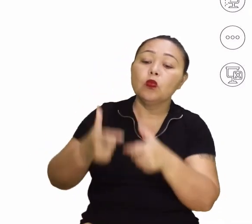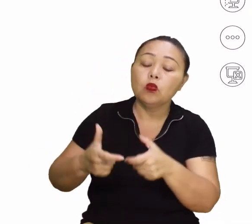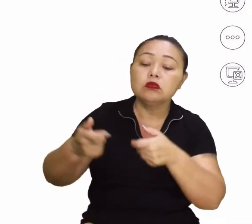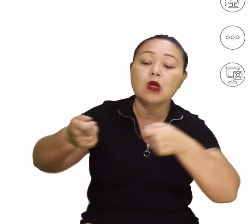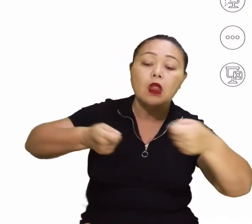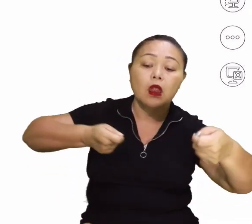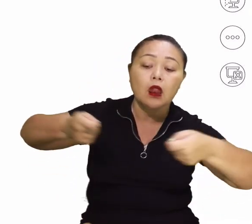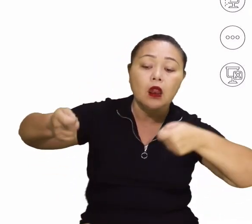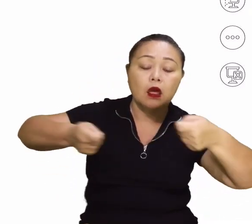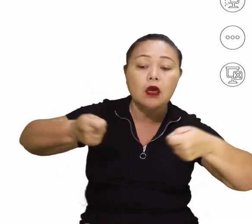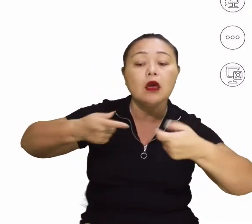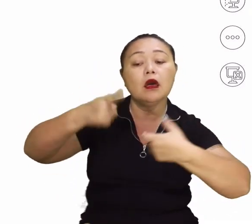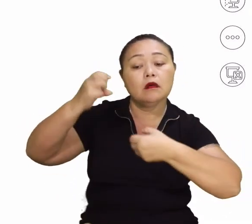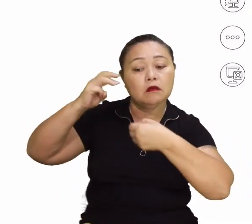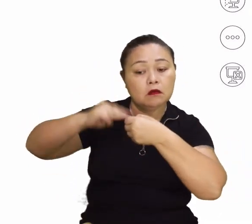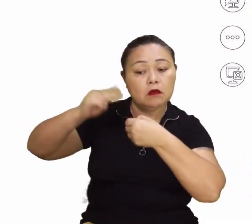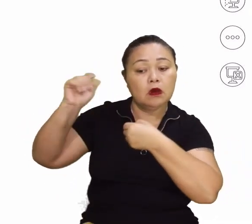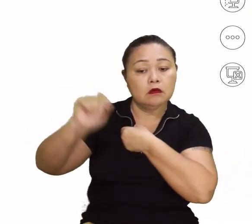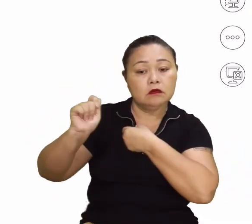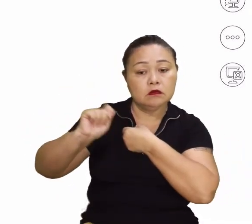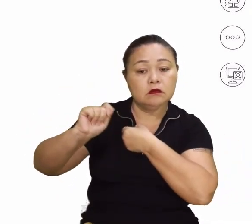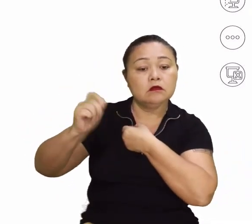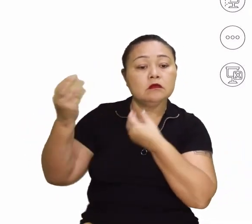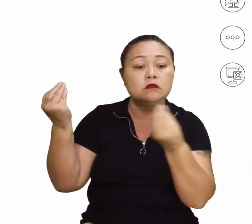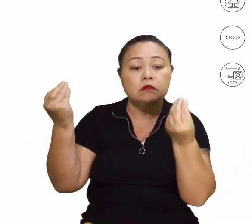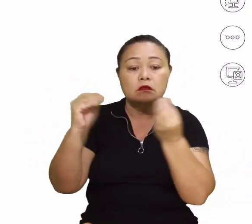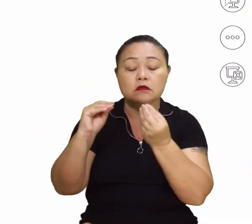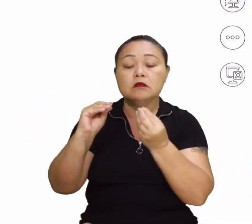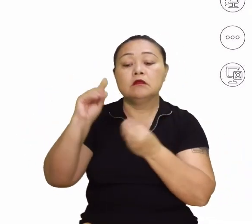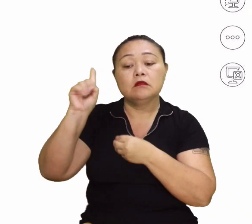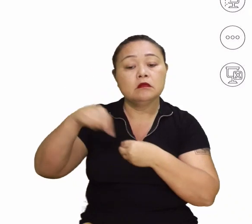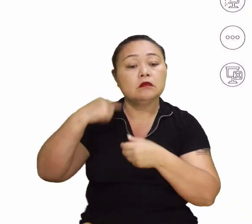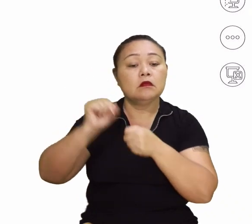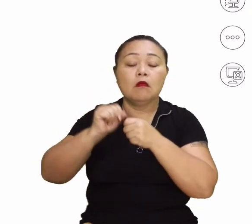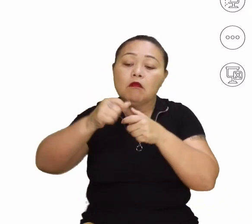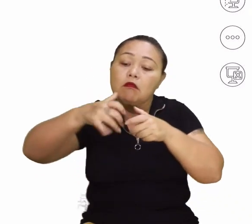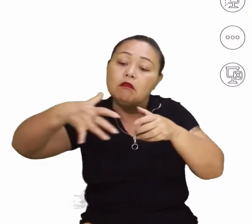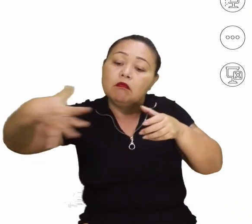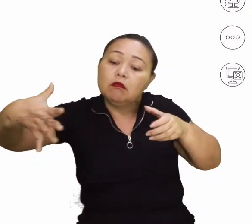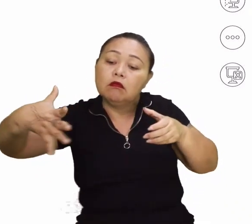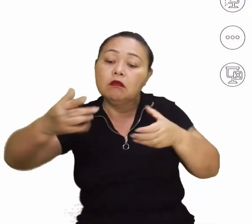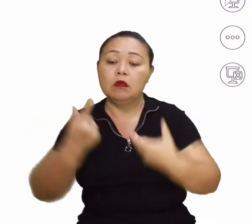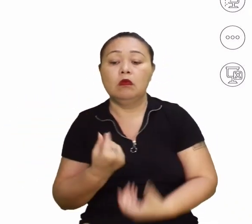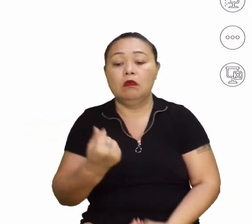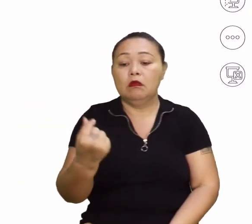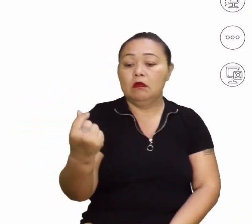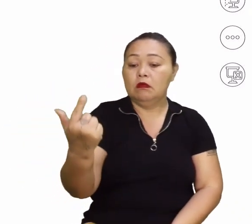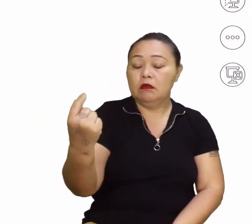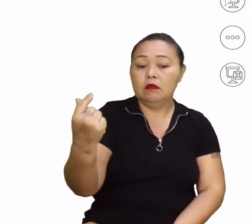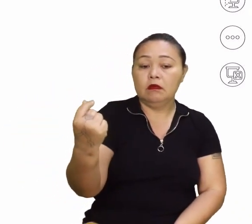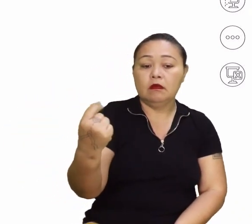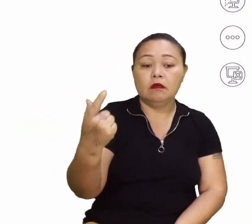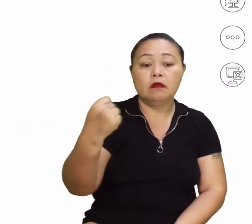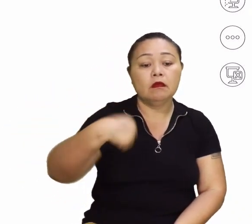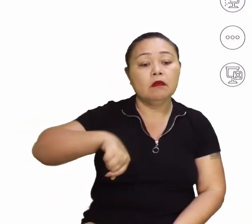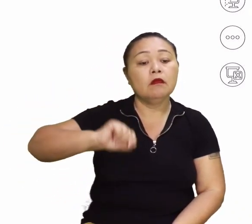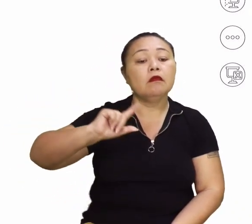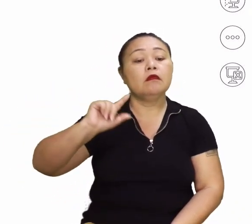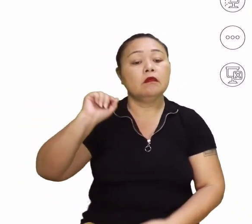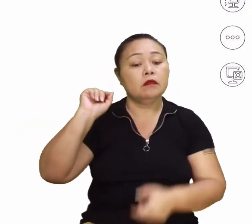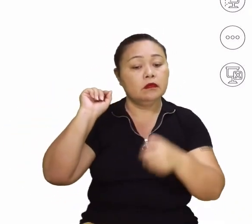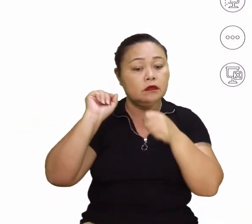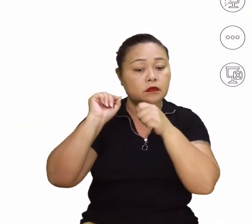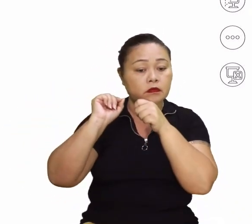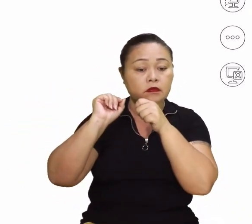professor? Em Ariquemes, se constitui em um importante lastro econômico. A